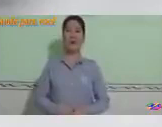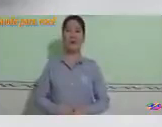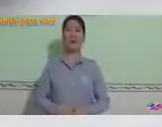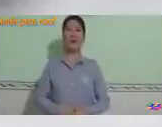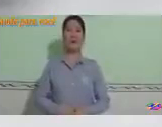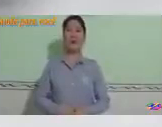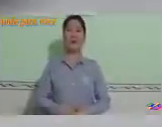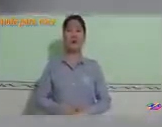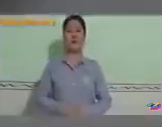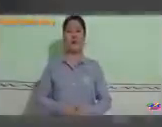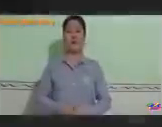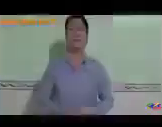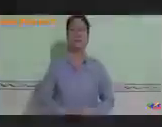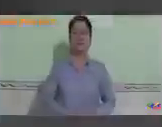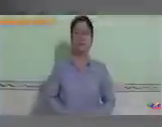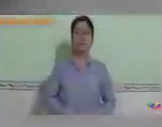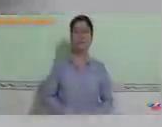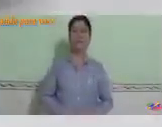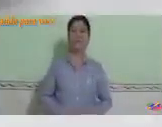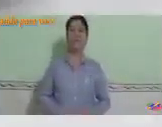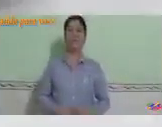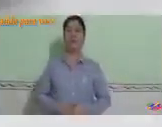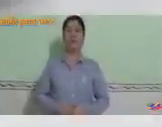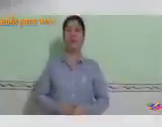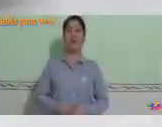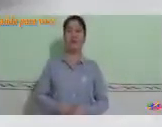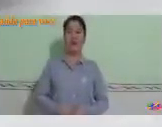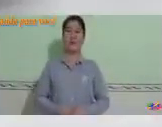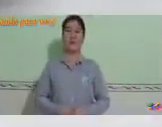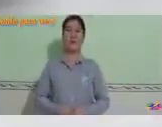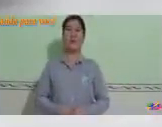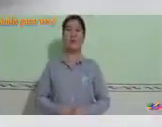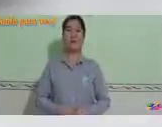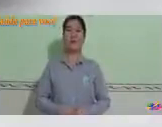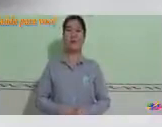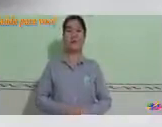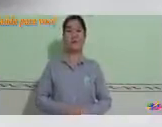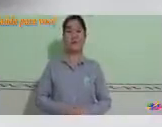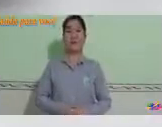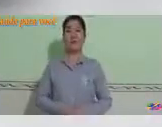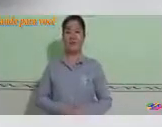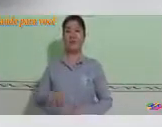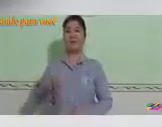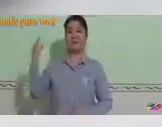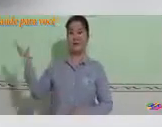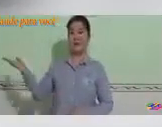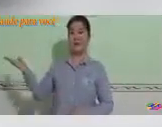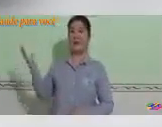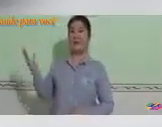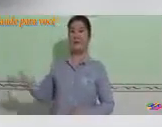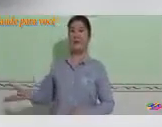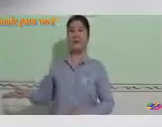No bebê autista o sorriso não está presente e a criança pode aparentar sempre a mesma expressão facial vírgula como se